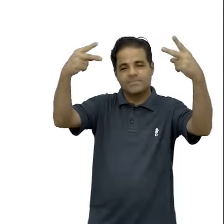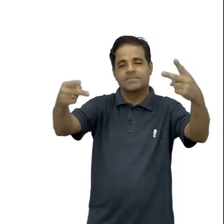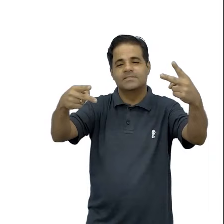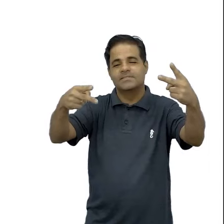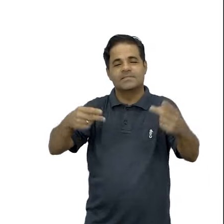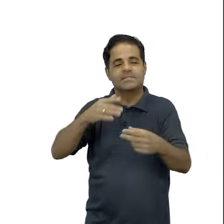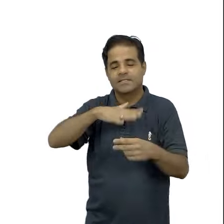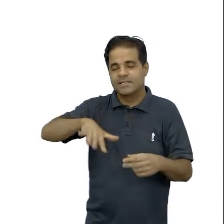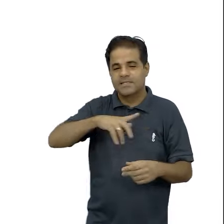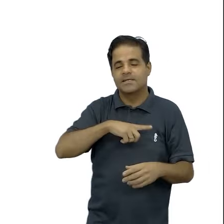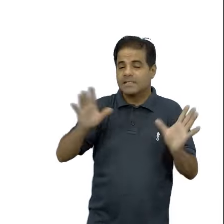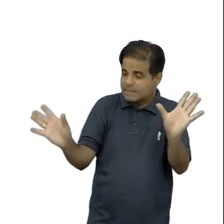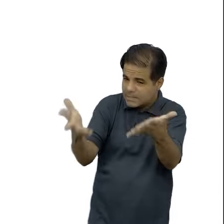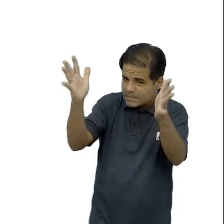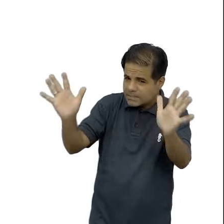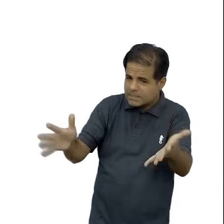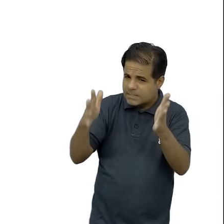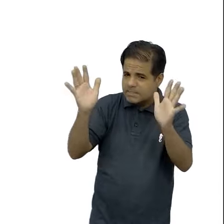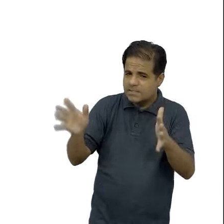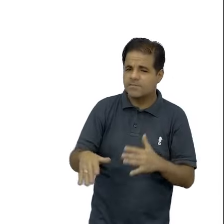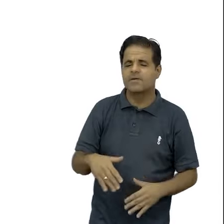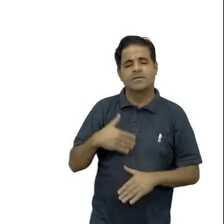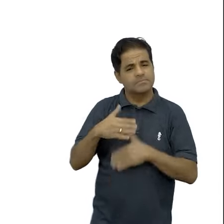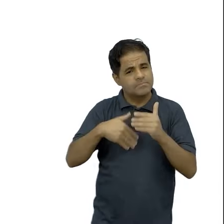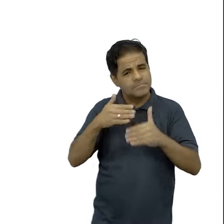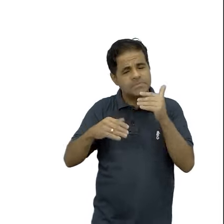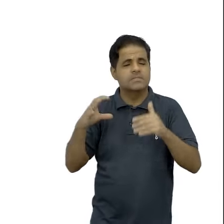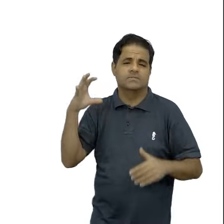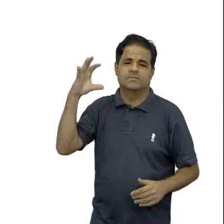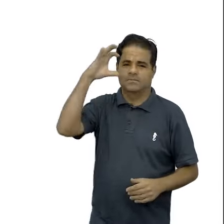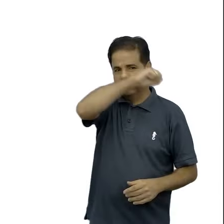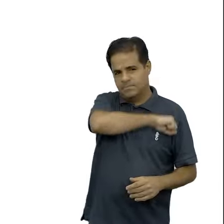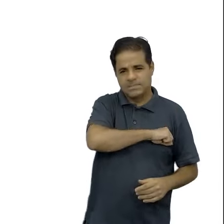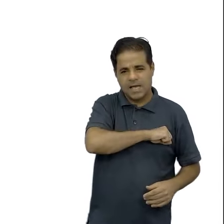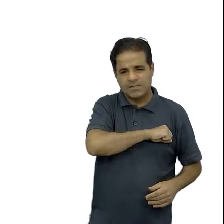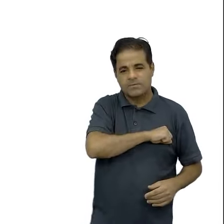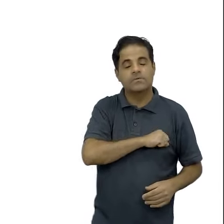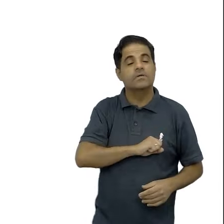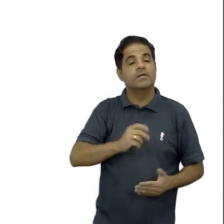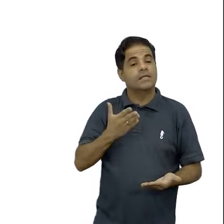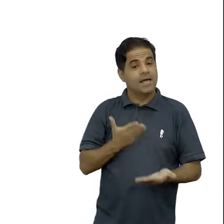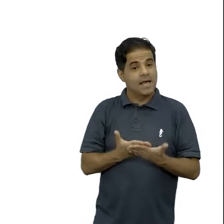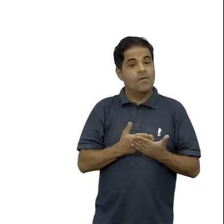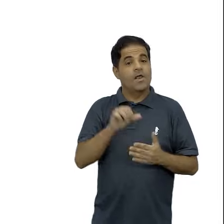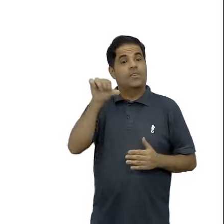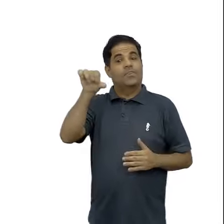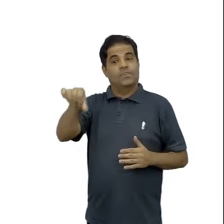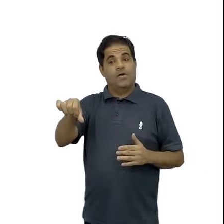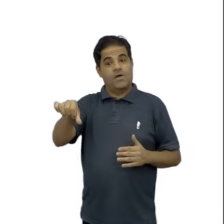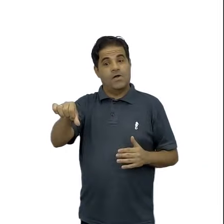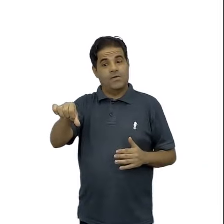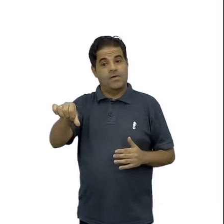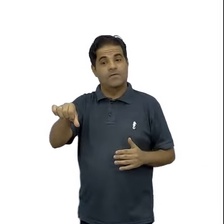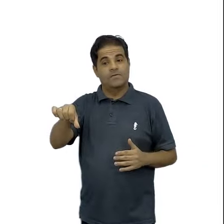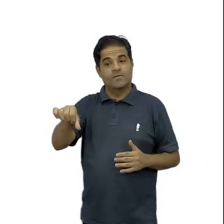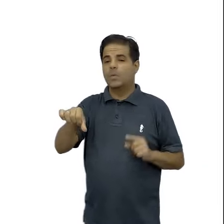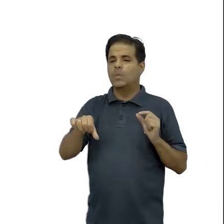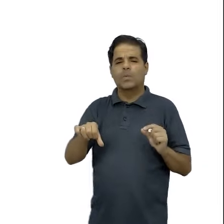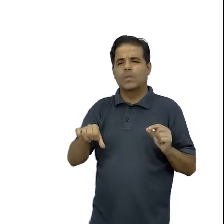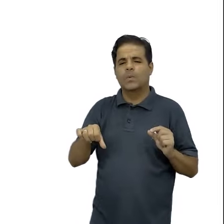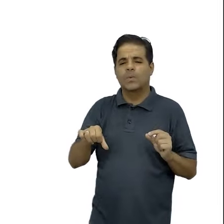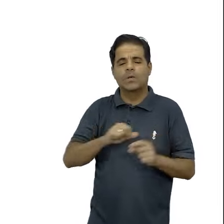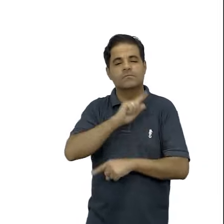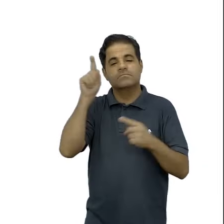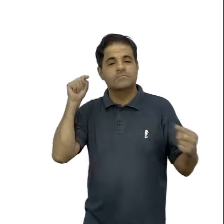potencializando e incentivando o avanço na aprendizagem. Na aula 9,